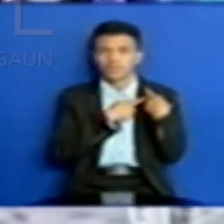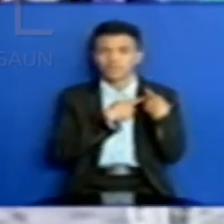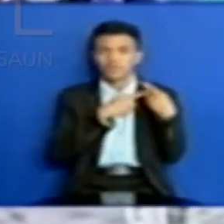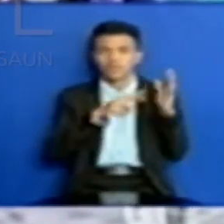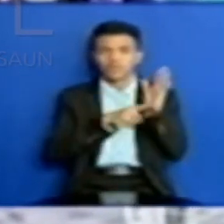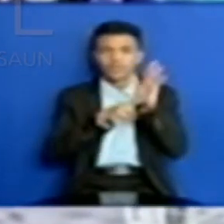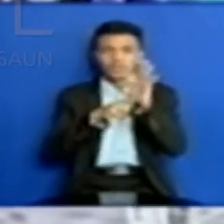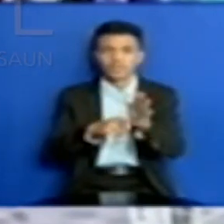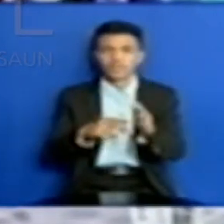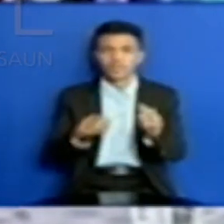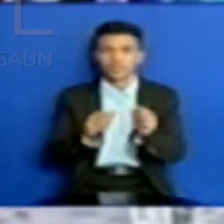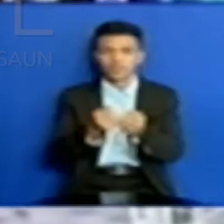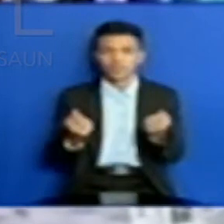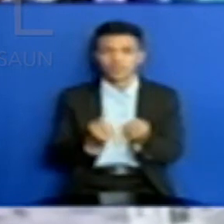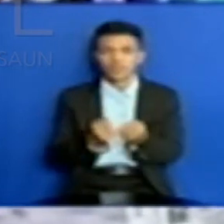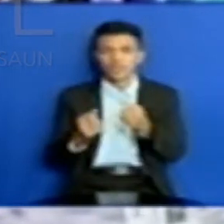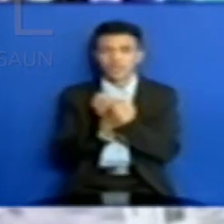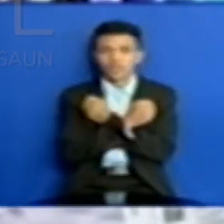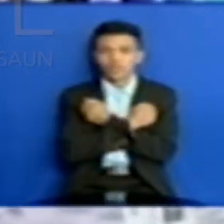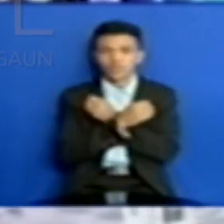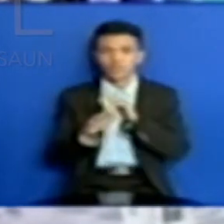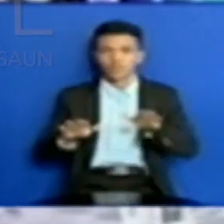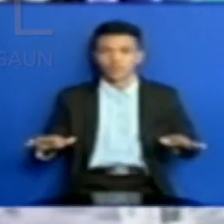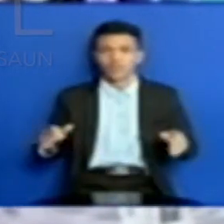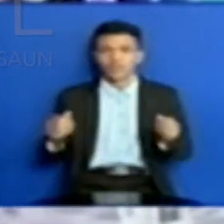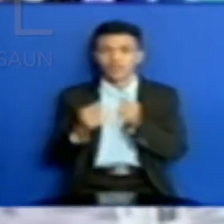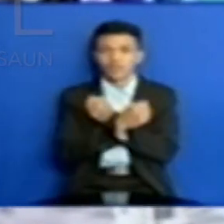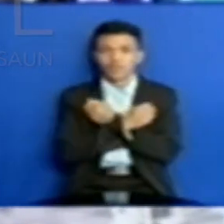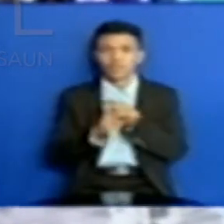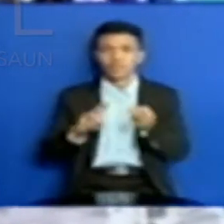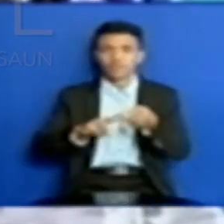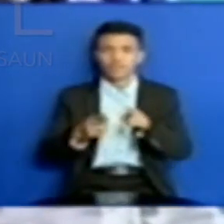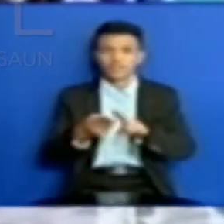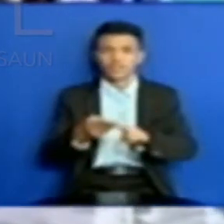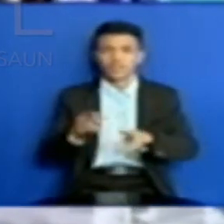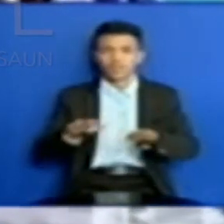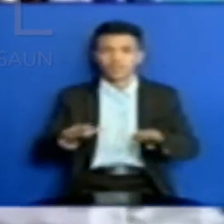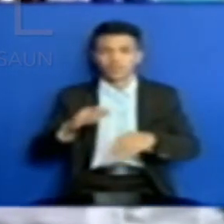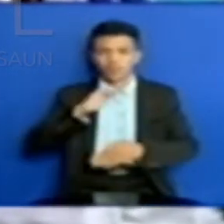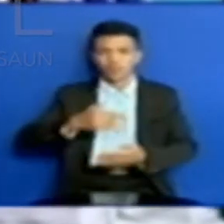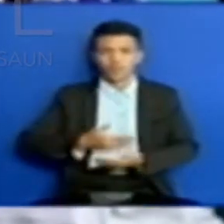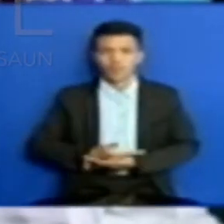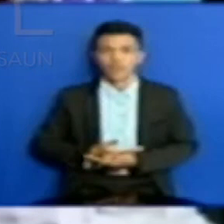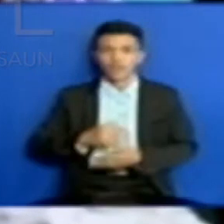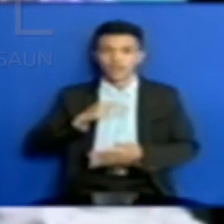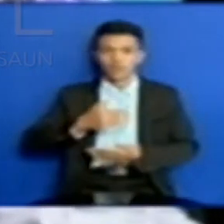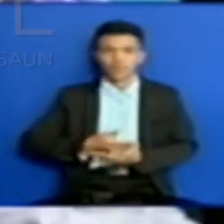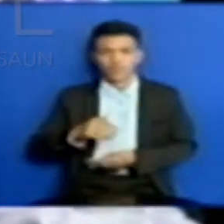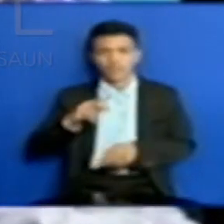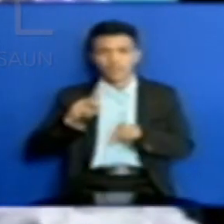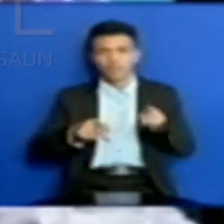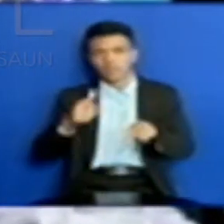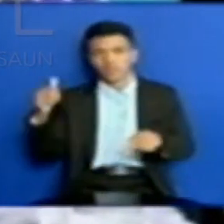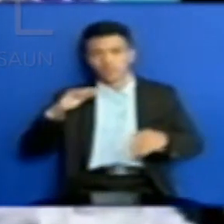adumi ditubot Niwan Sira, adumi tenis vizinho Niwan Sira, adumi yang sedik Niwan Wosan Sitewan Rasi.